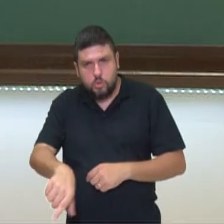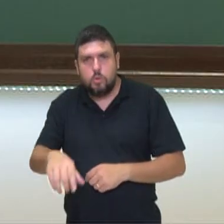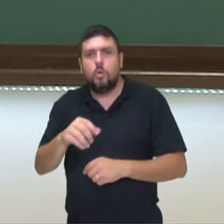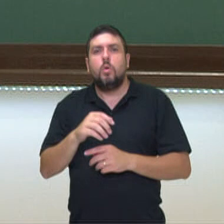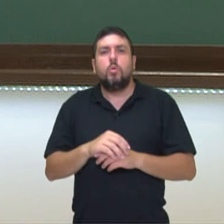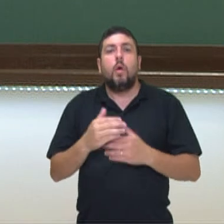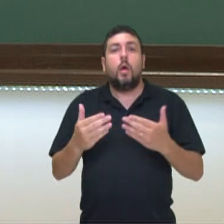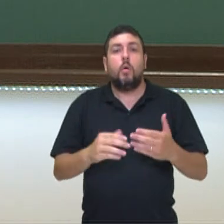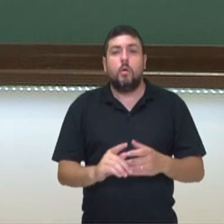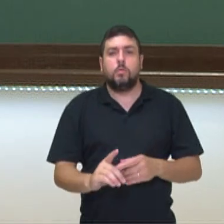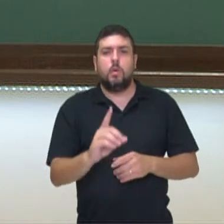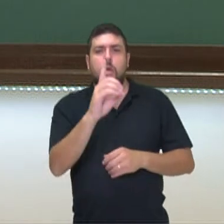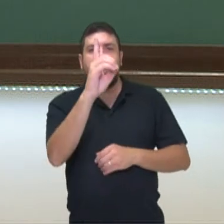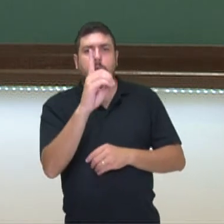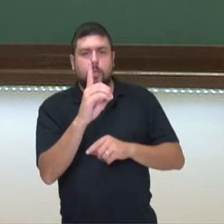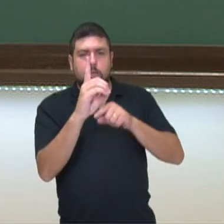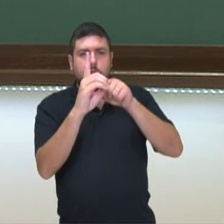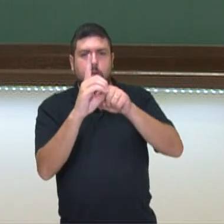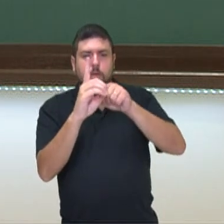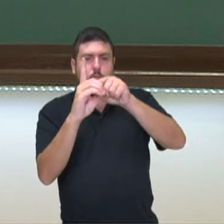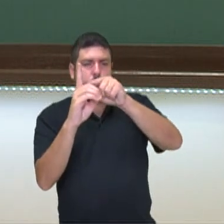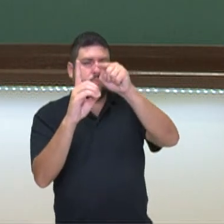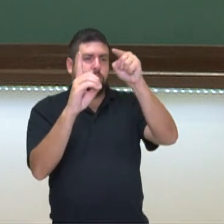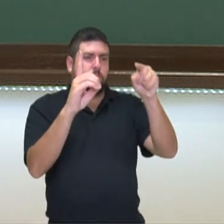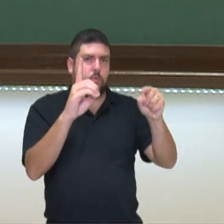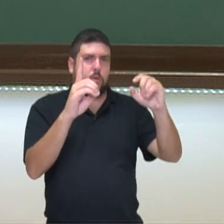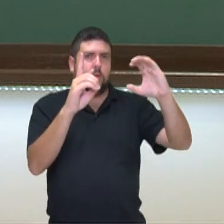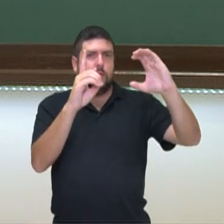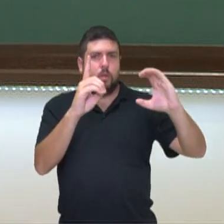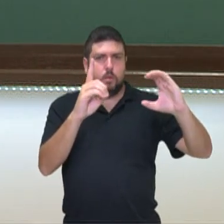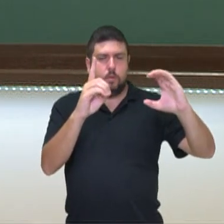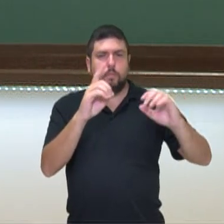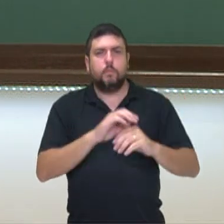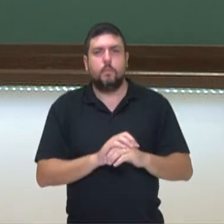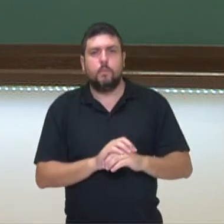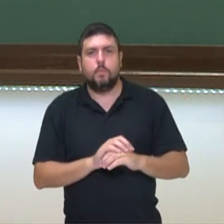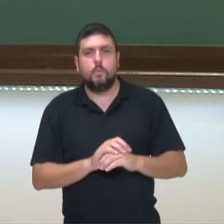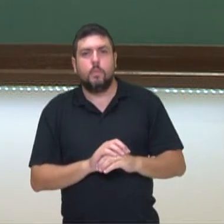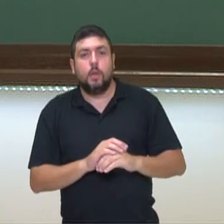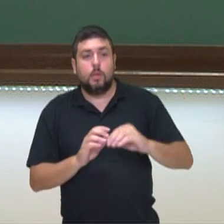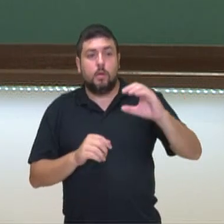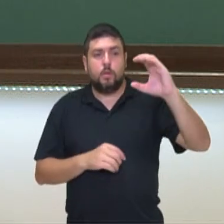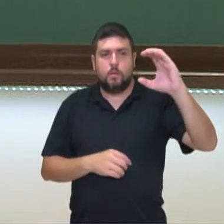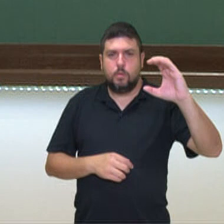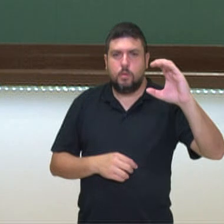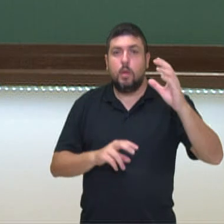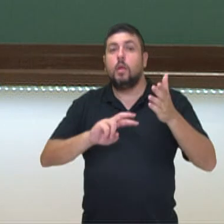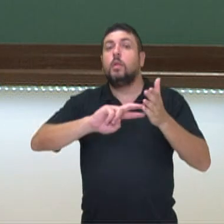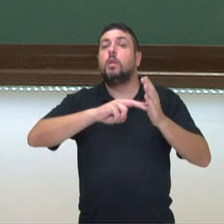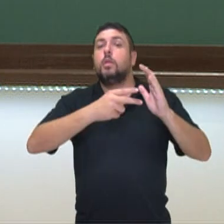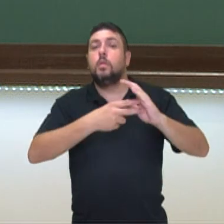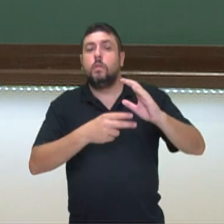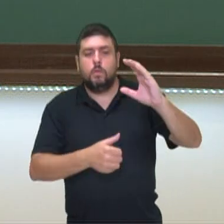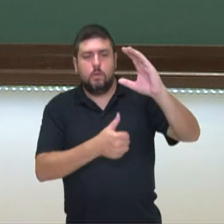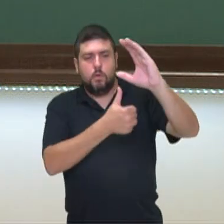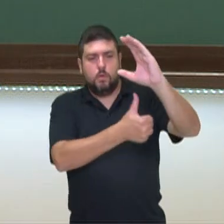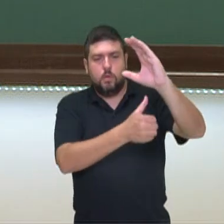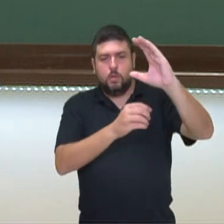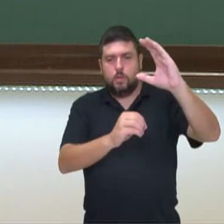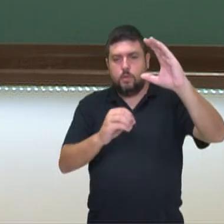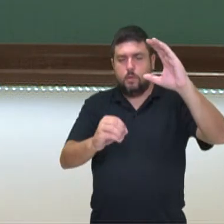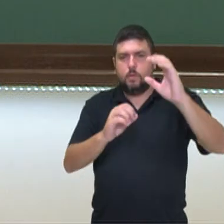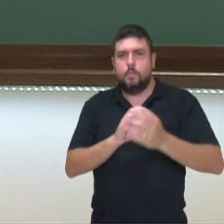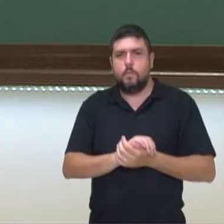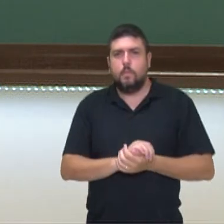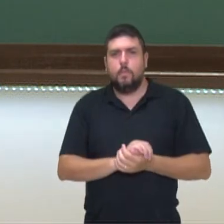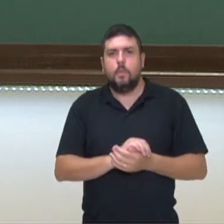Qual transformação? Eu vou pegar a equivalência da centena. Uma centena vale 10 dezenas. Eu posso transformar